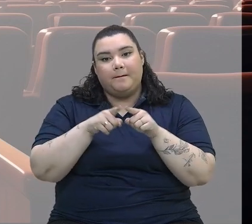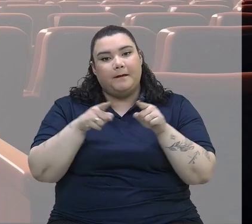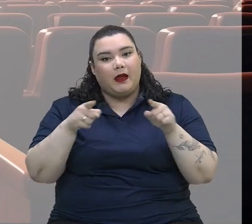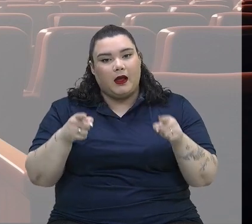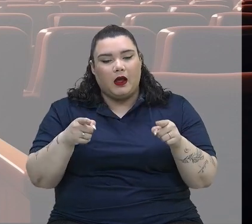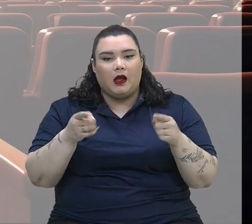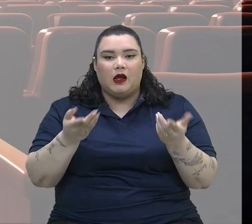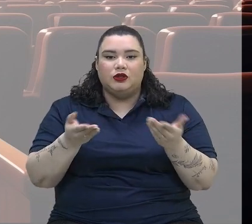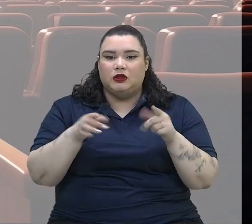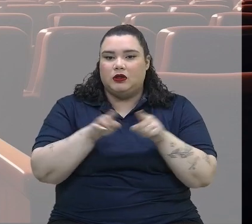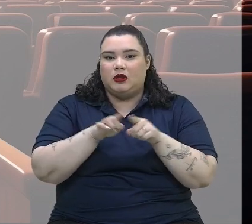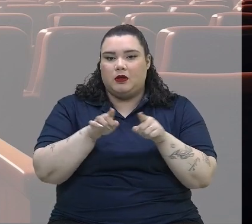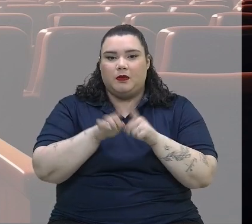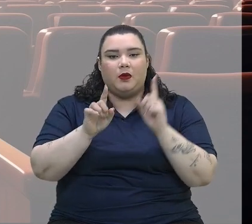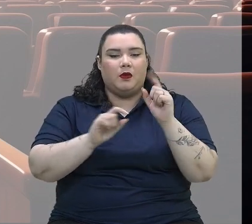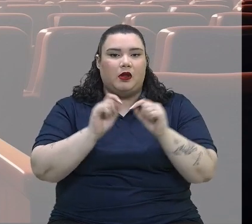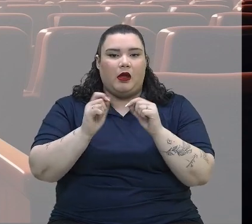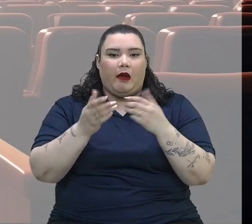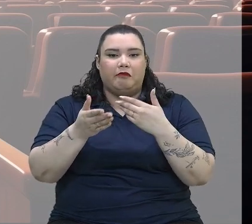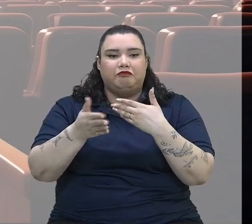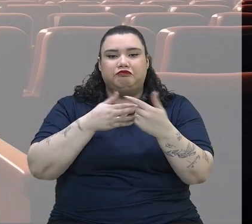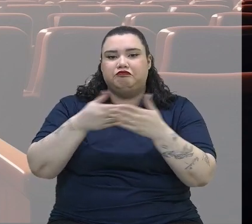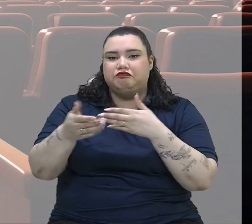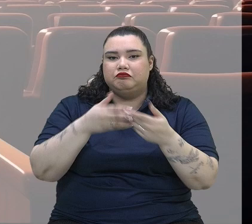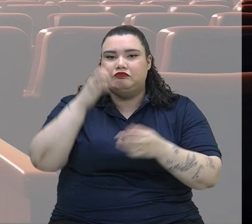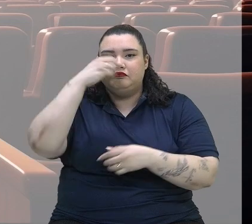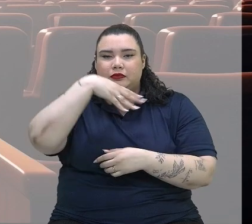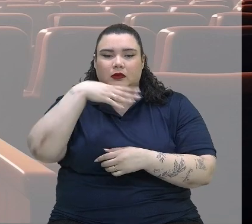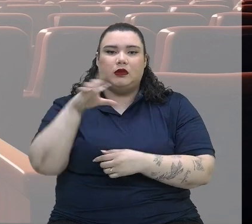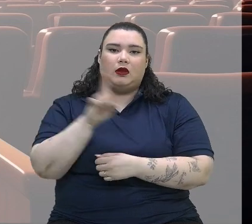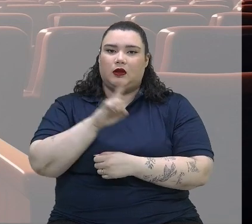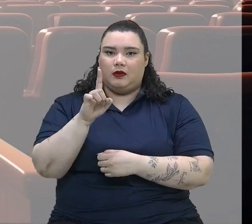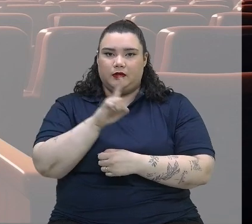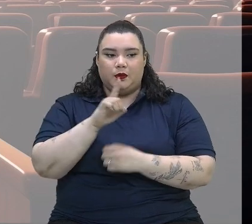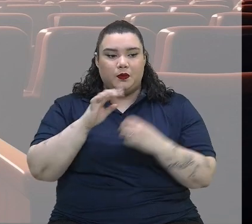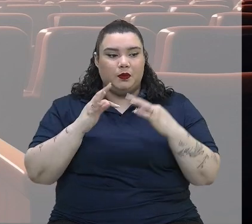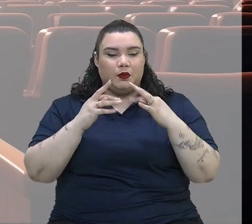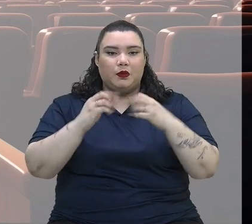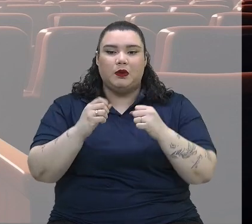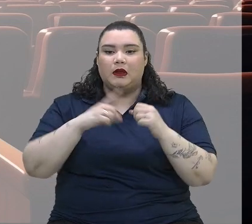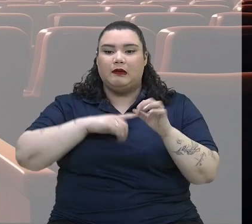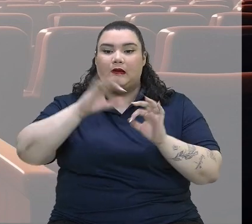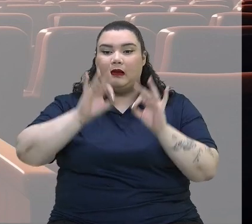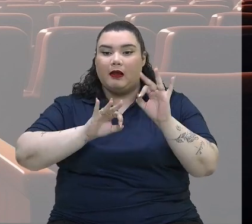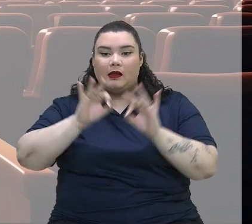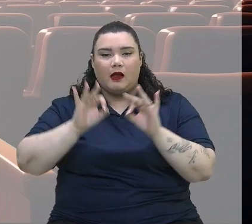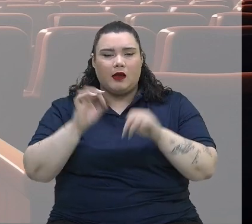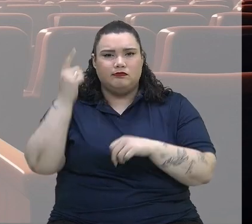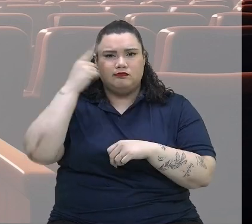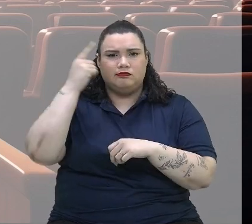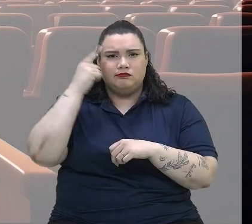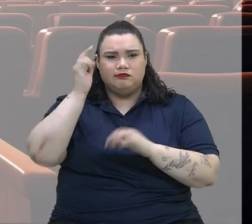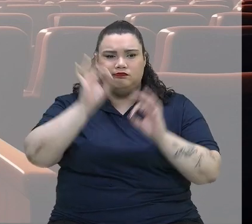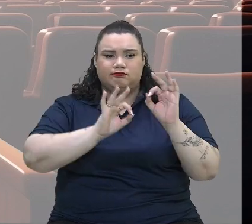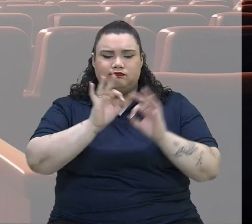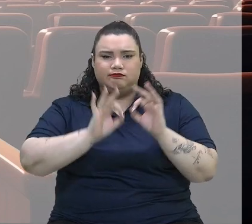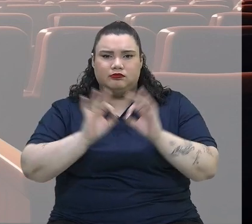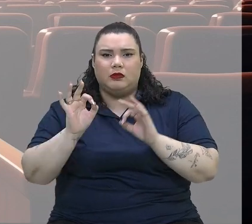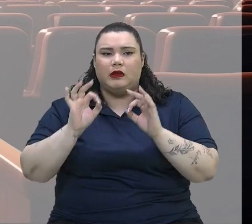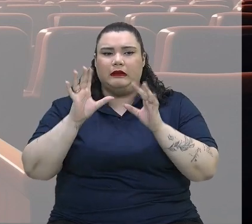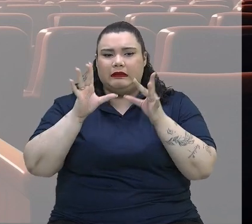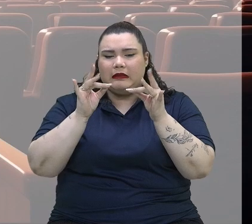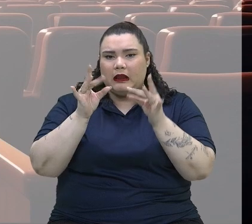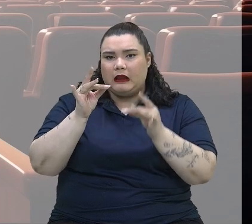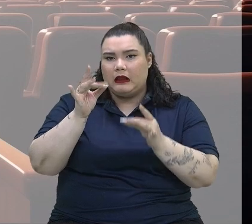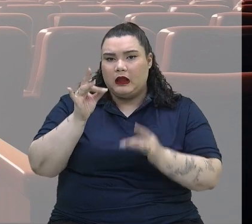assim de qualquer forma que é feito. Tudo é muito bem pensado, tudo muito bem elaborado. Cada